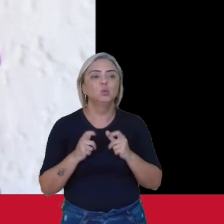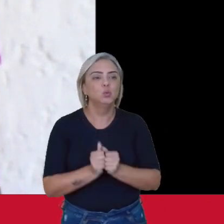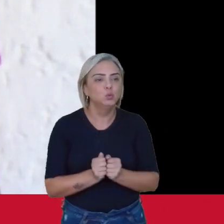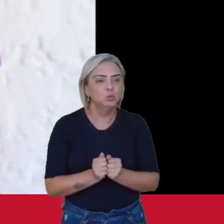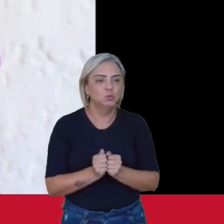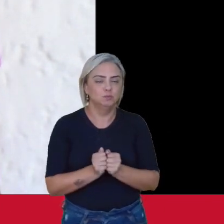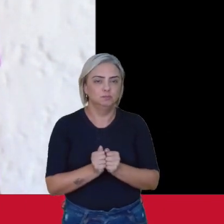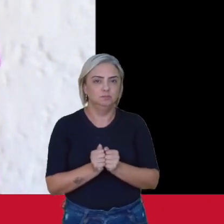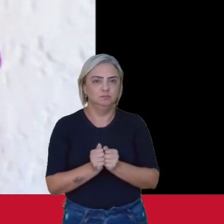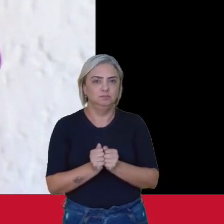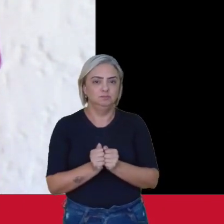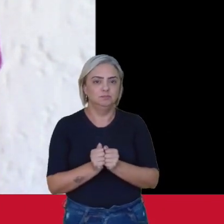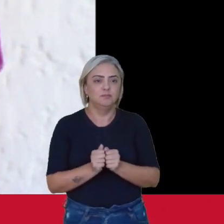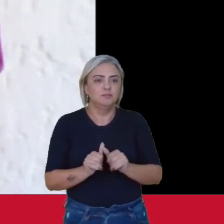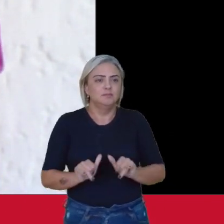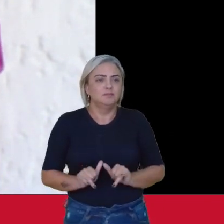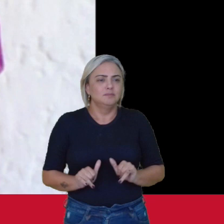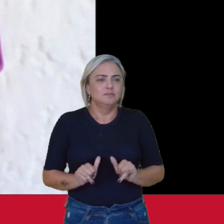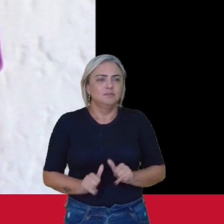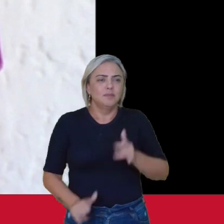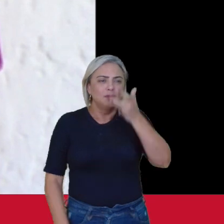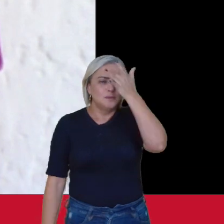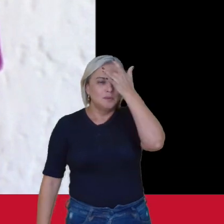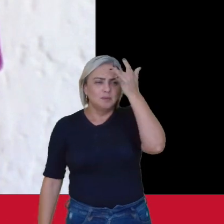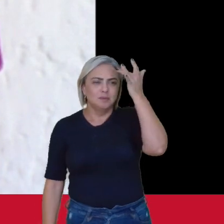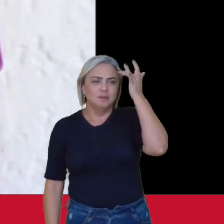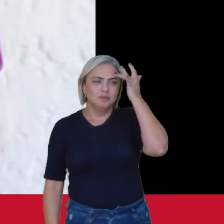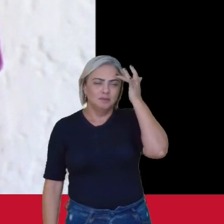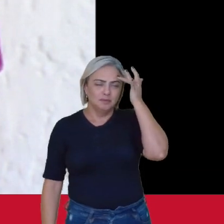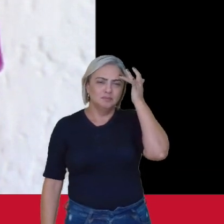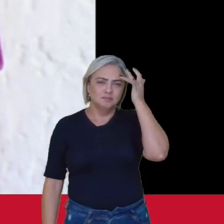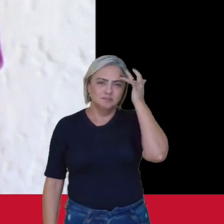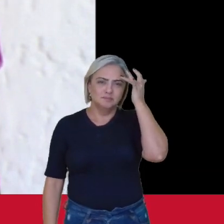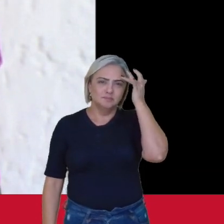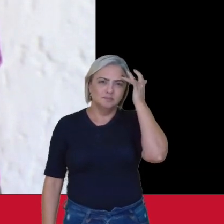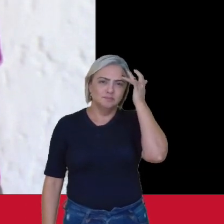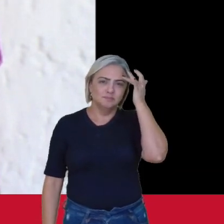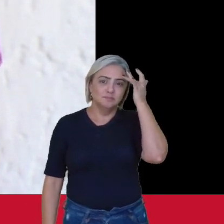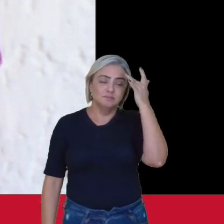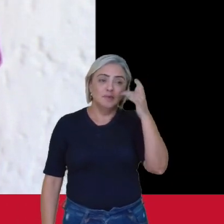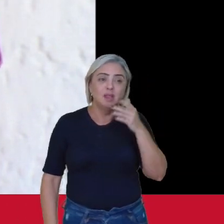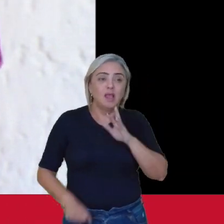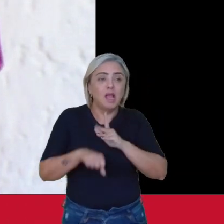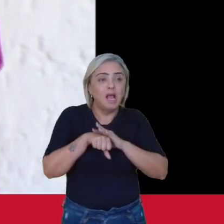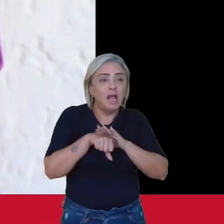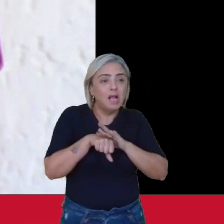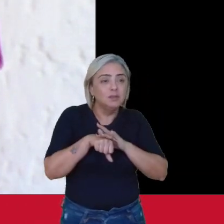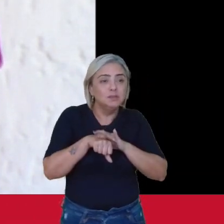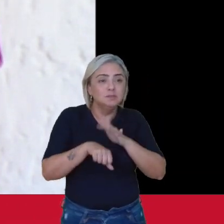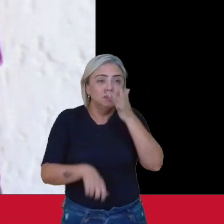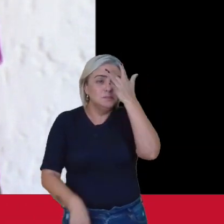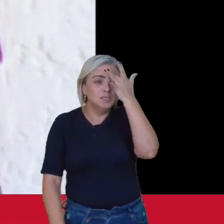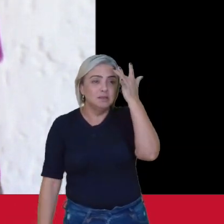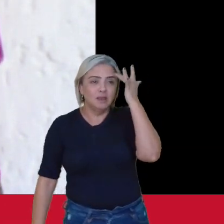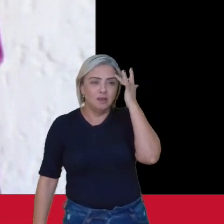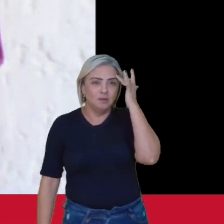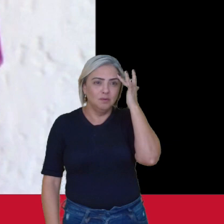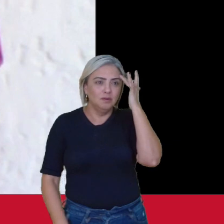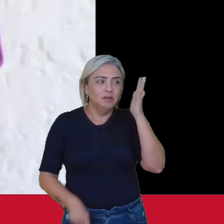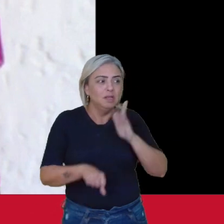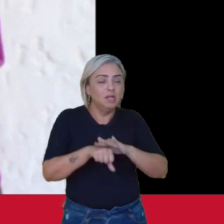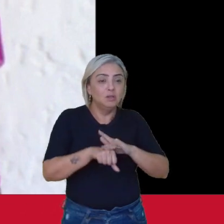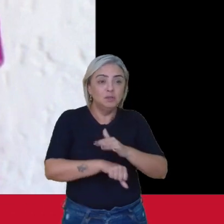tempo. Então tem sofrimento mental aí colocado, tem adoecimento mental, tem